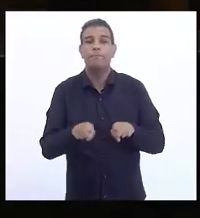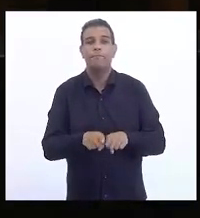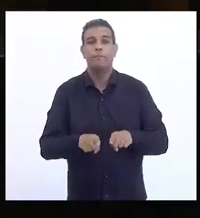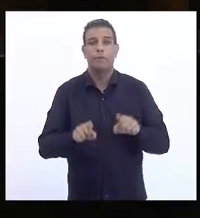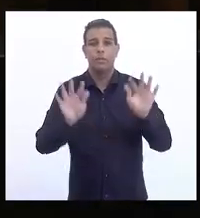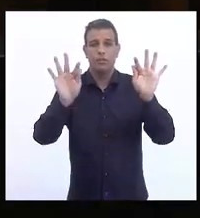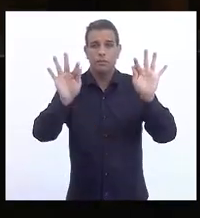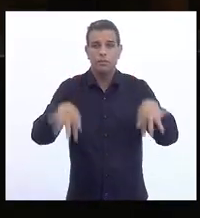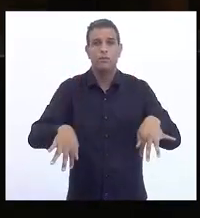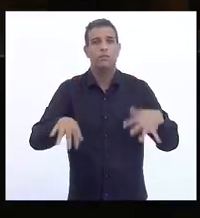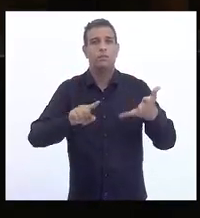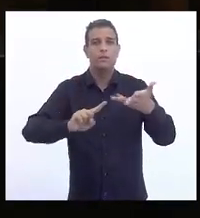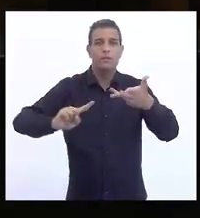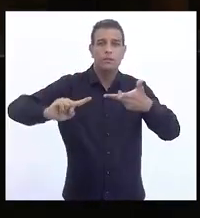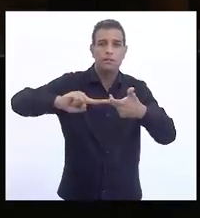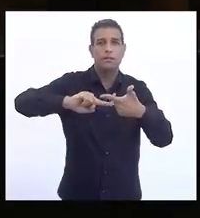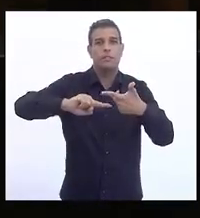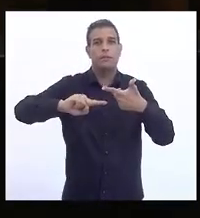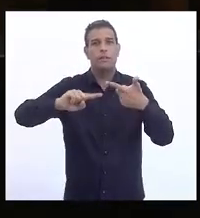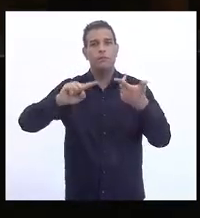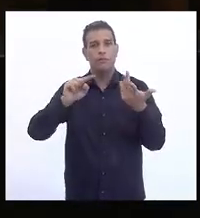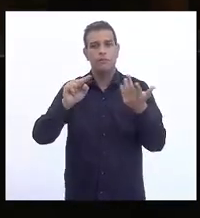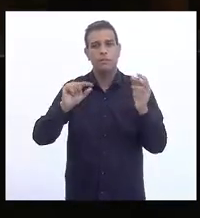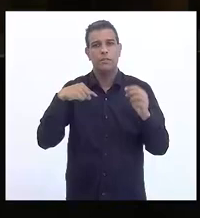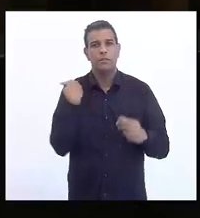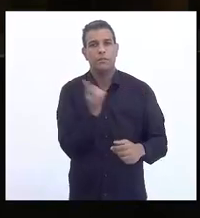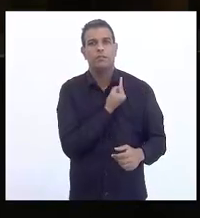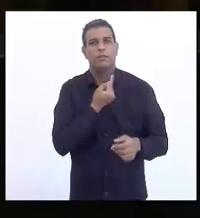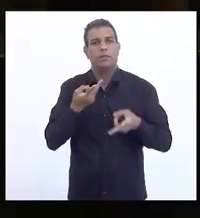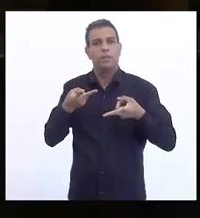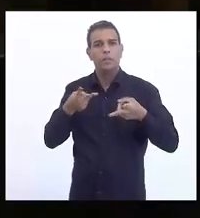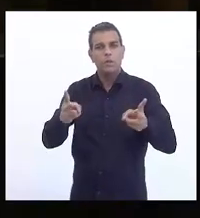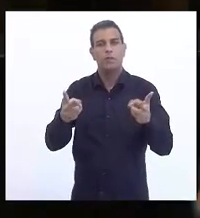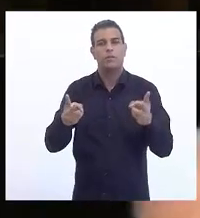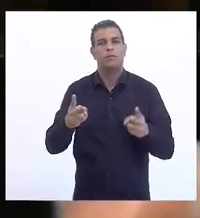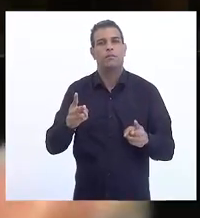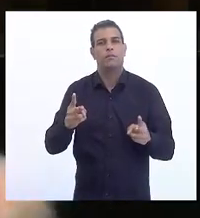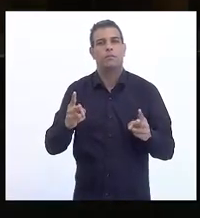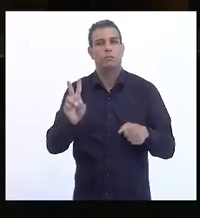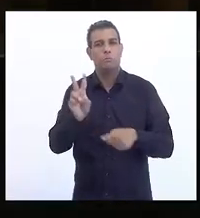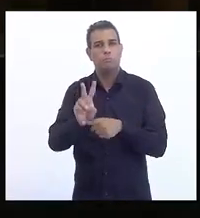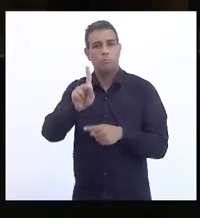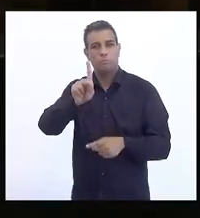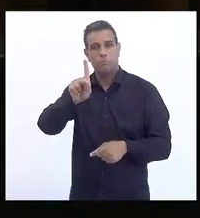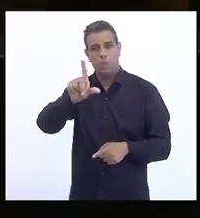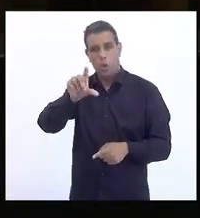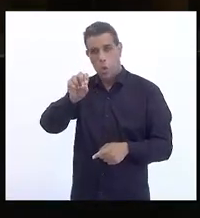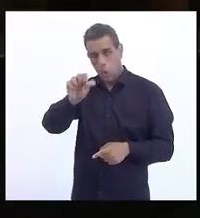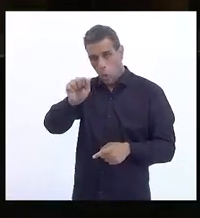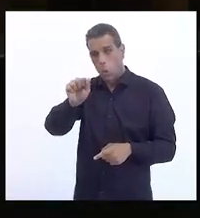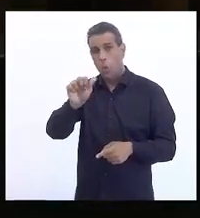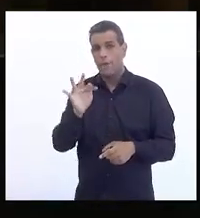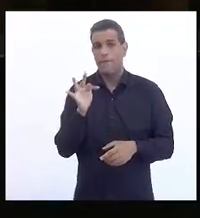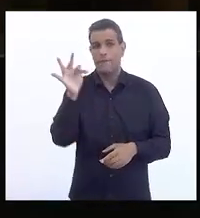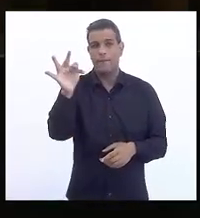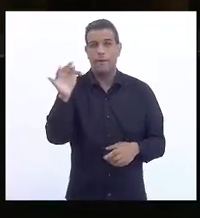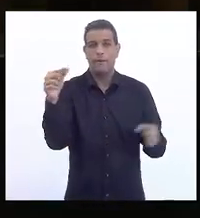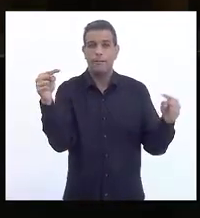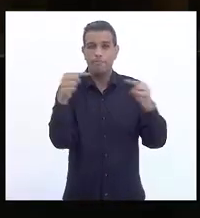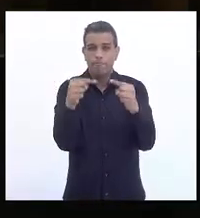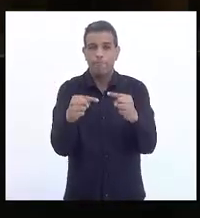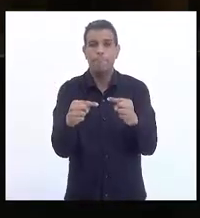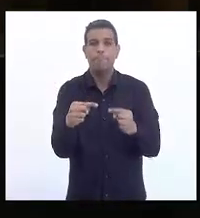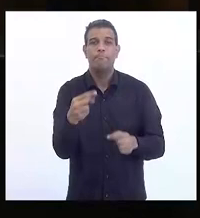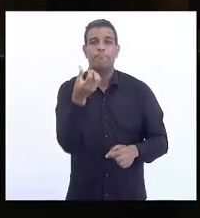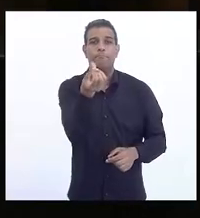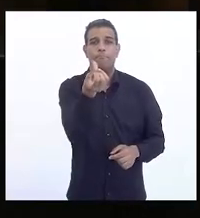fato, é importante dizer que a pilot de 2022 há uma previsão orçamentária